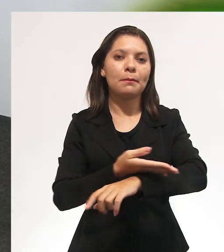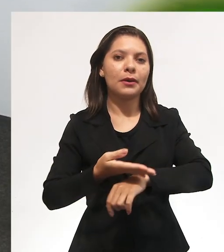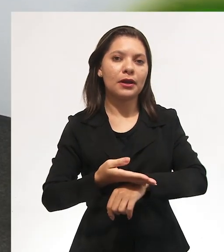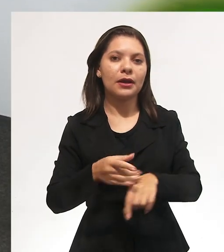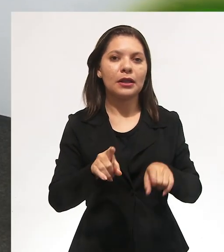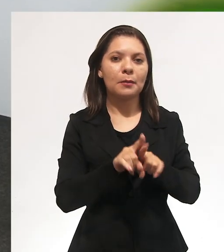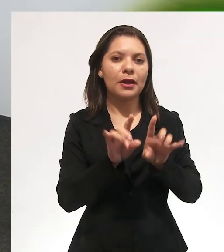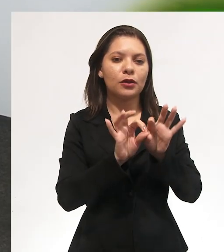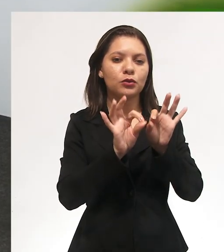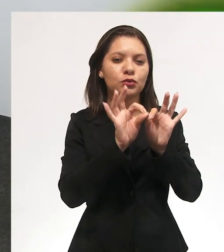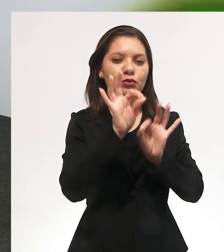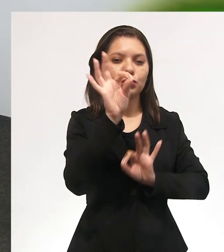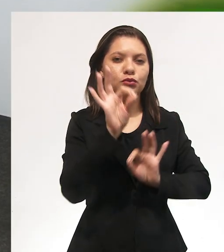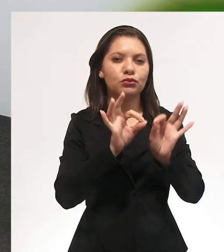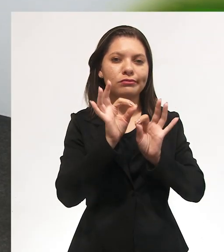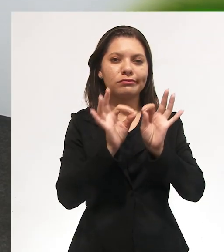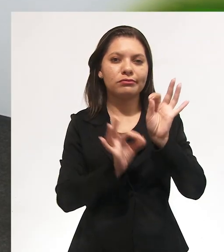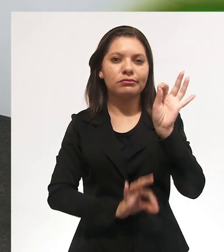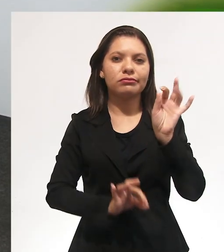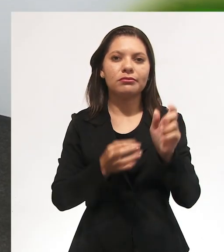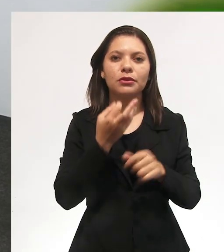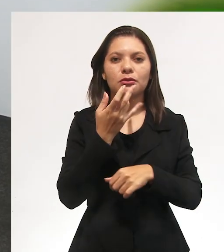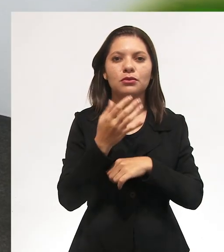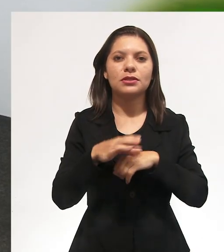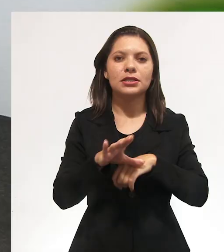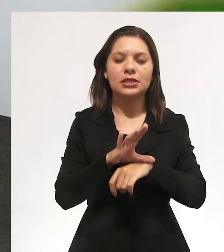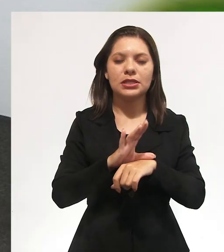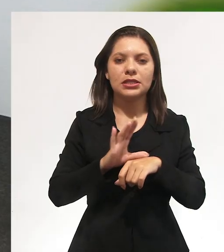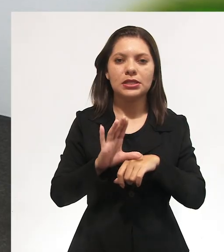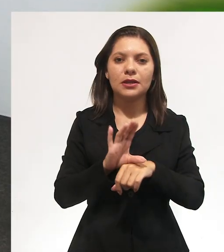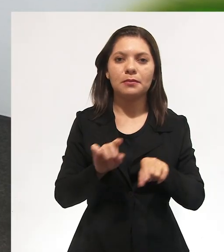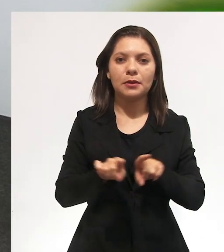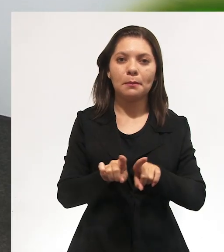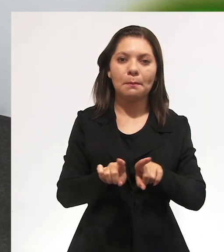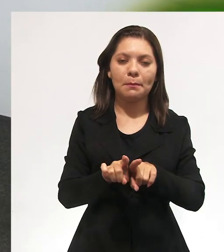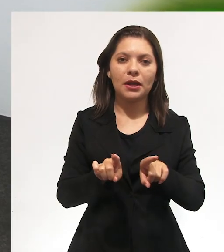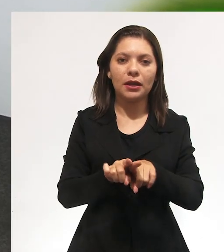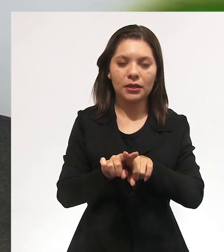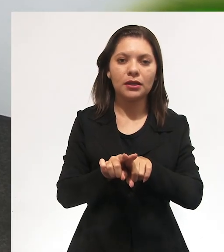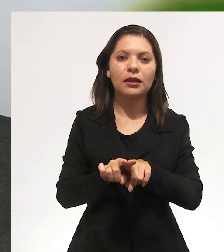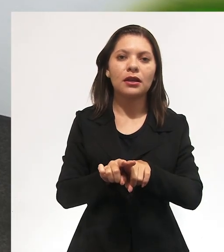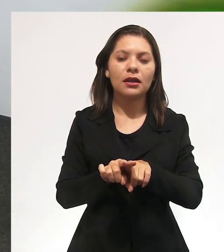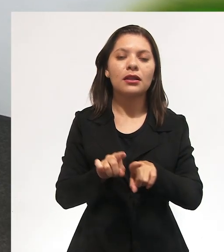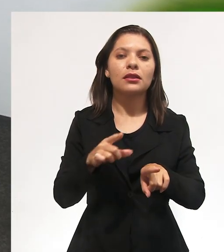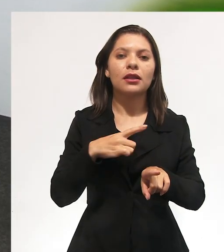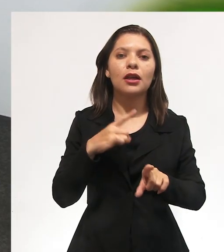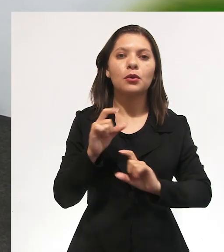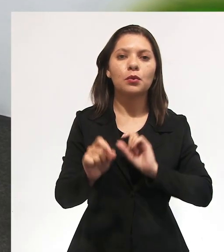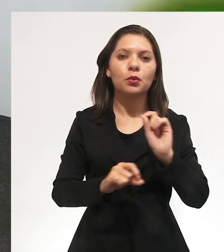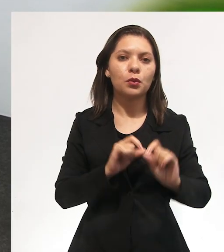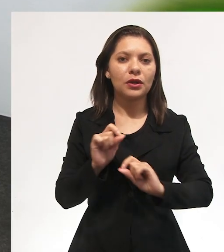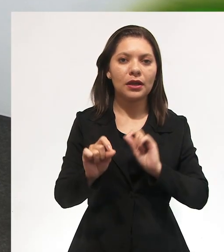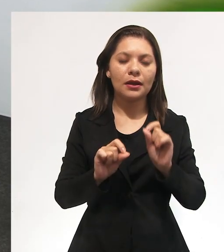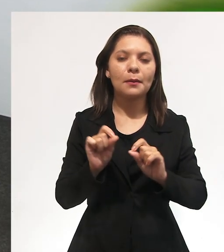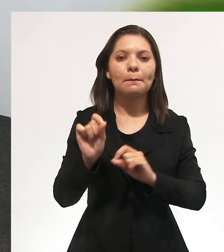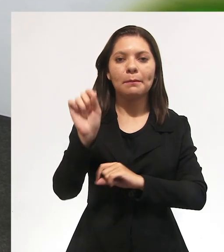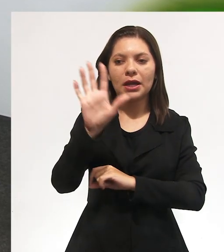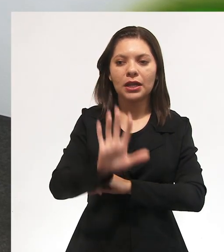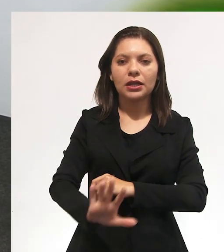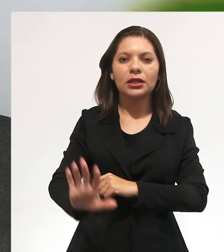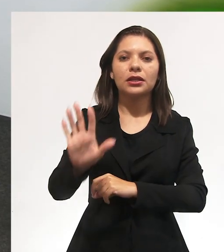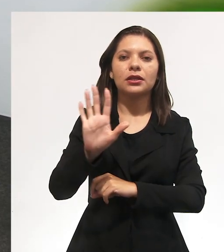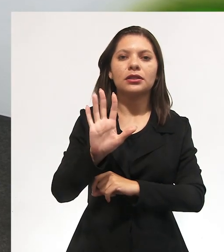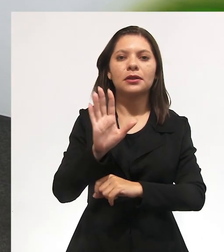pontos interligados na cor cinza. E ao meu lado esquerdo tem uma parede branca e